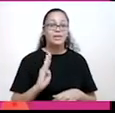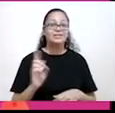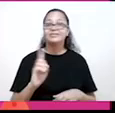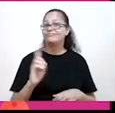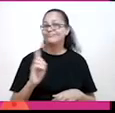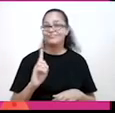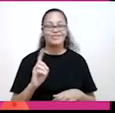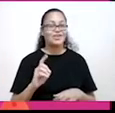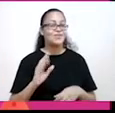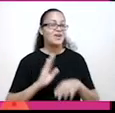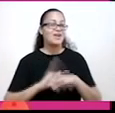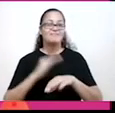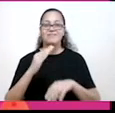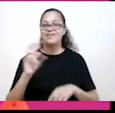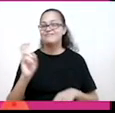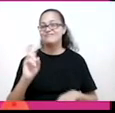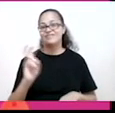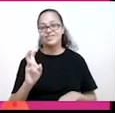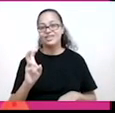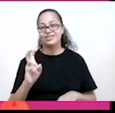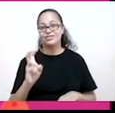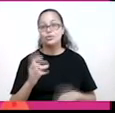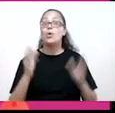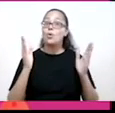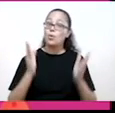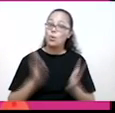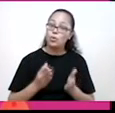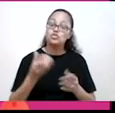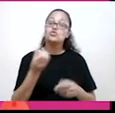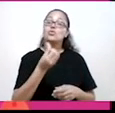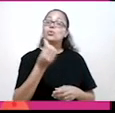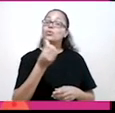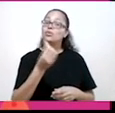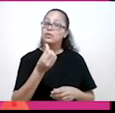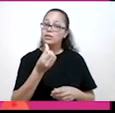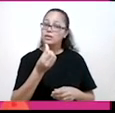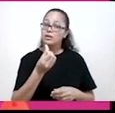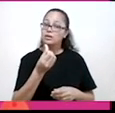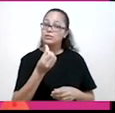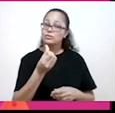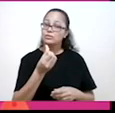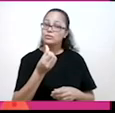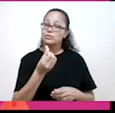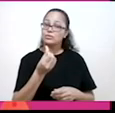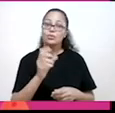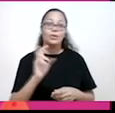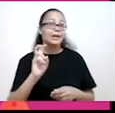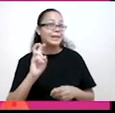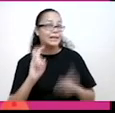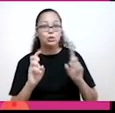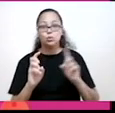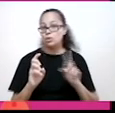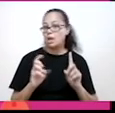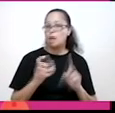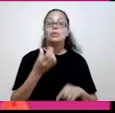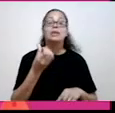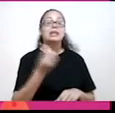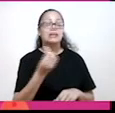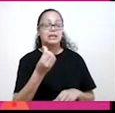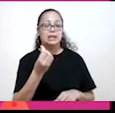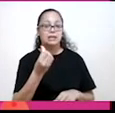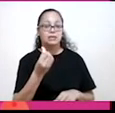5º país populoso do mundo, no momento ele é o 6º, né? Foi ultrapassado, né? Então já não é mais o 5º país populoso do mundo, mas no